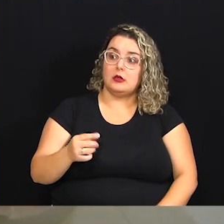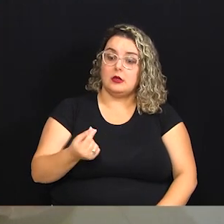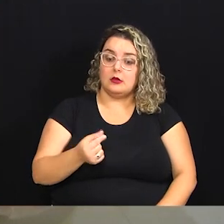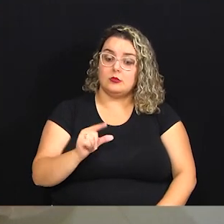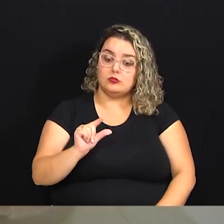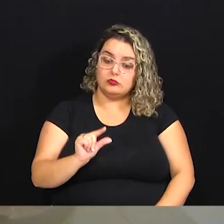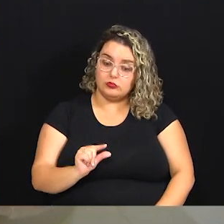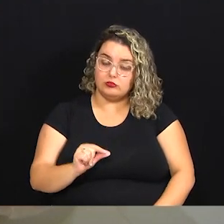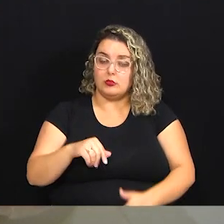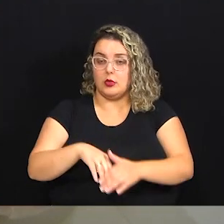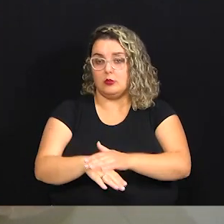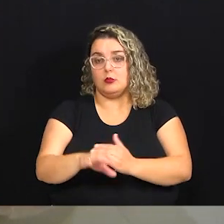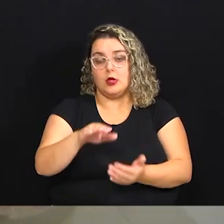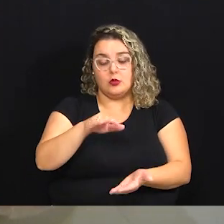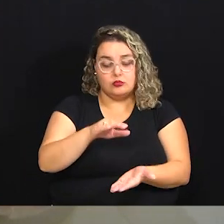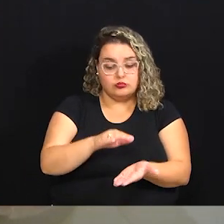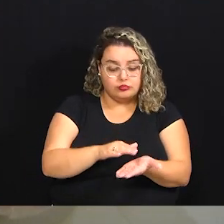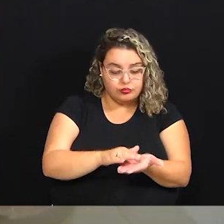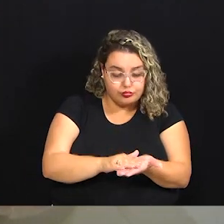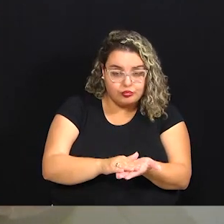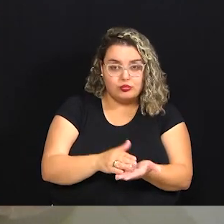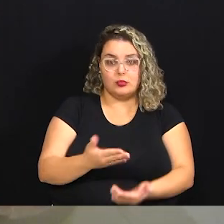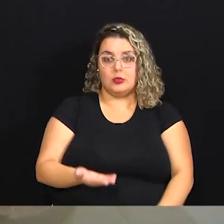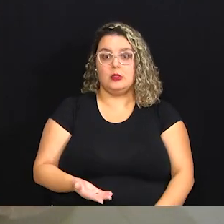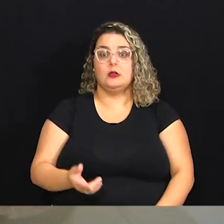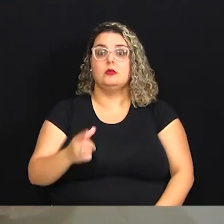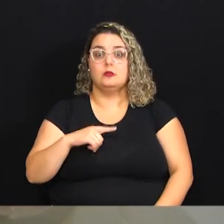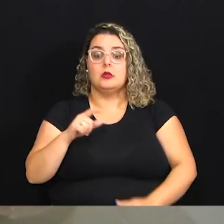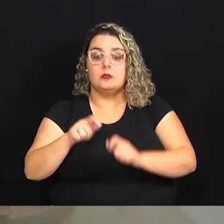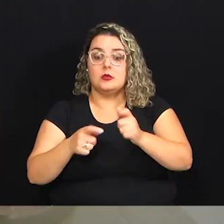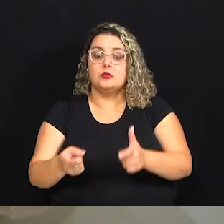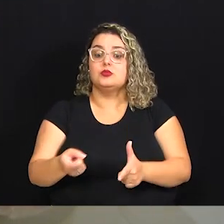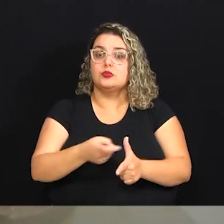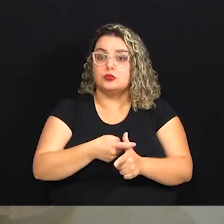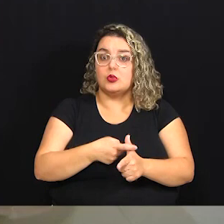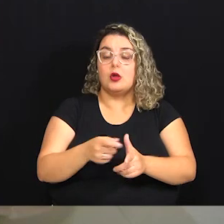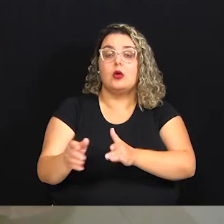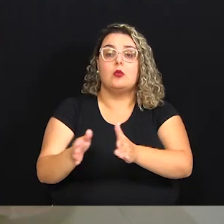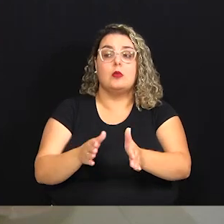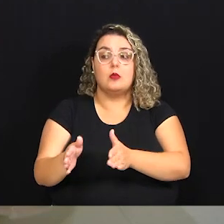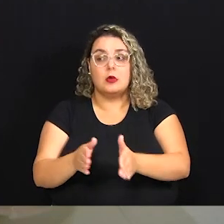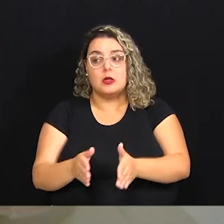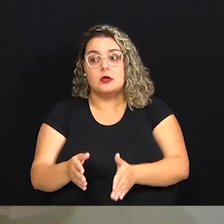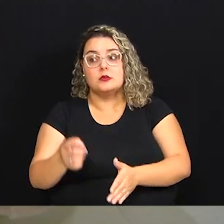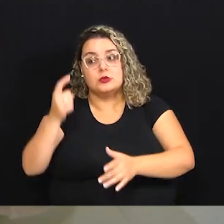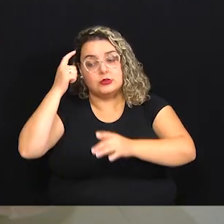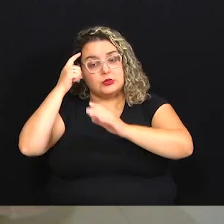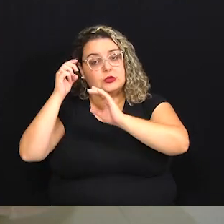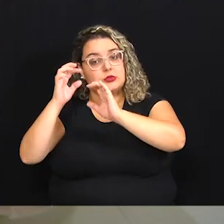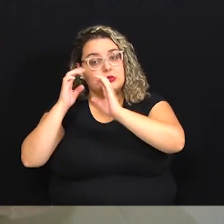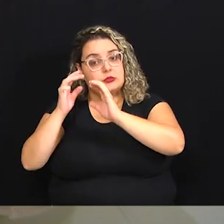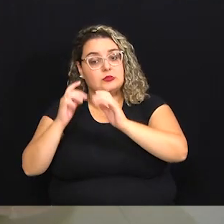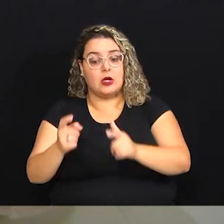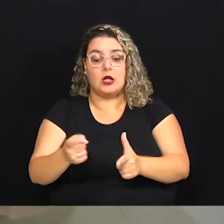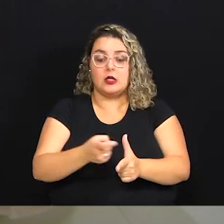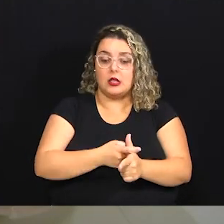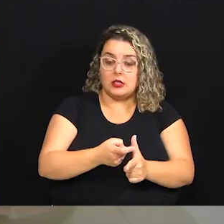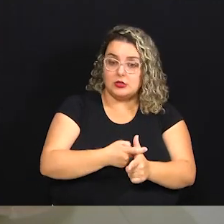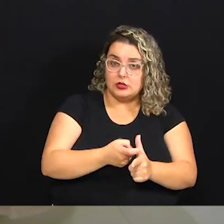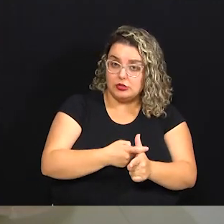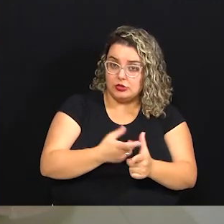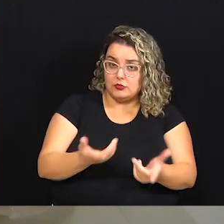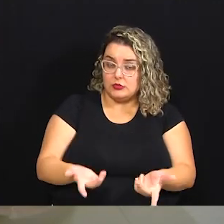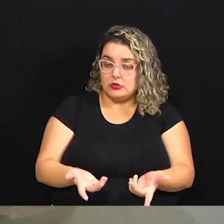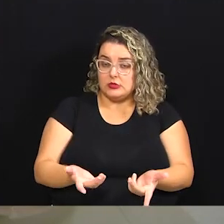sobra menos dinheiro. Então, tem muita gente que está endividada. É momento de repensar essa questão das